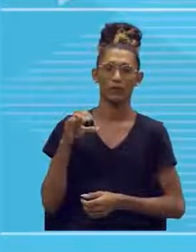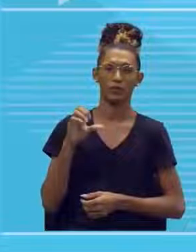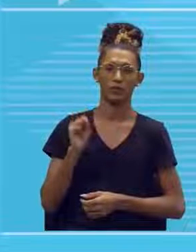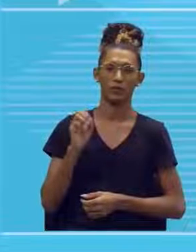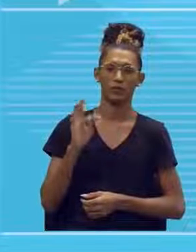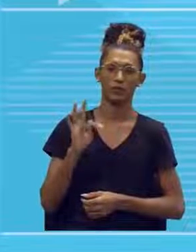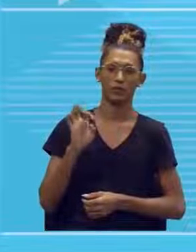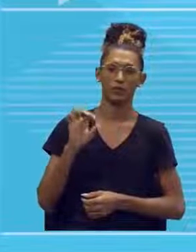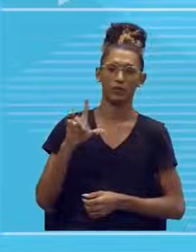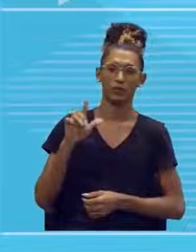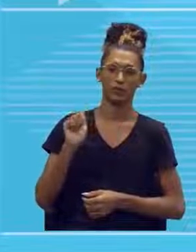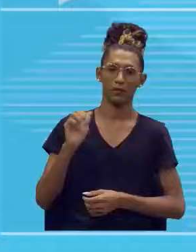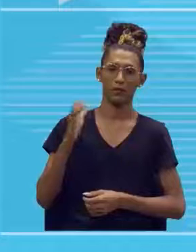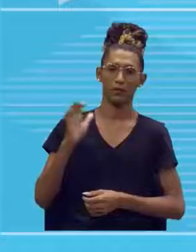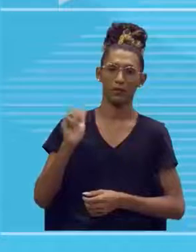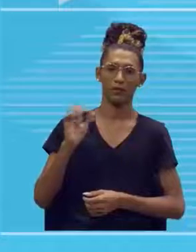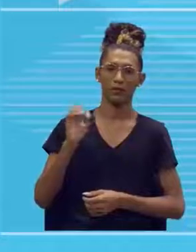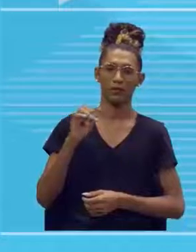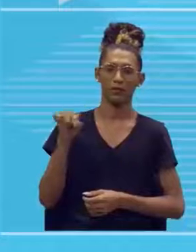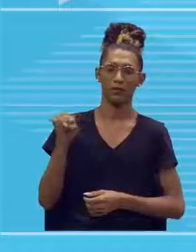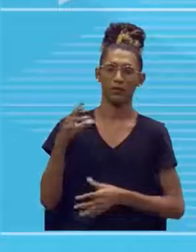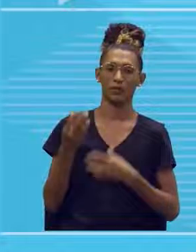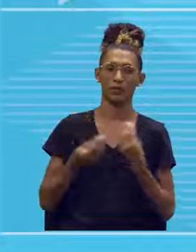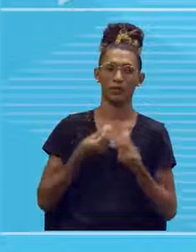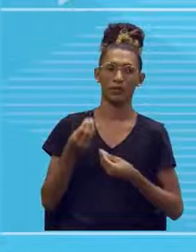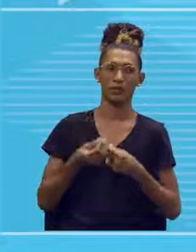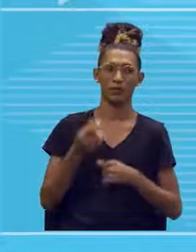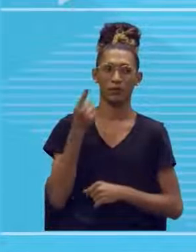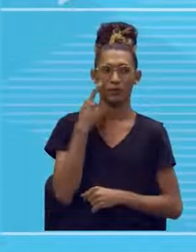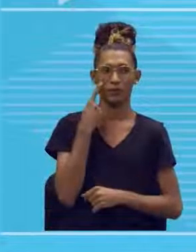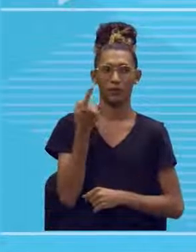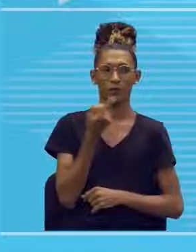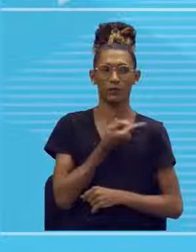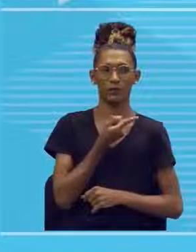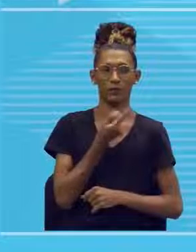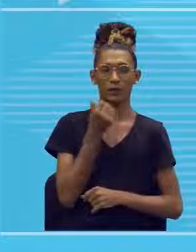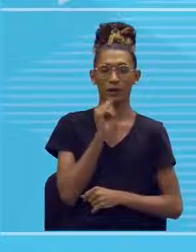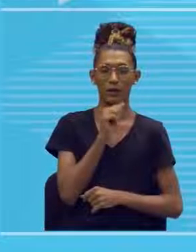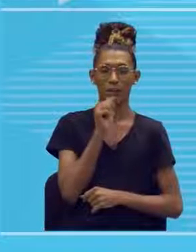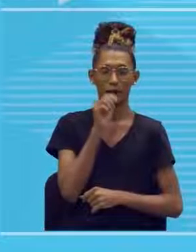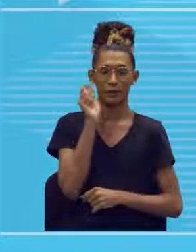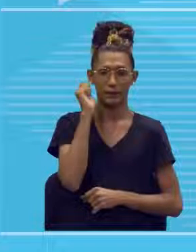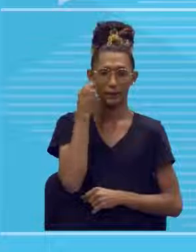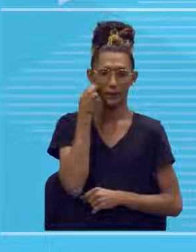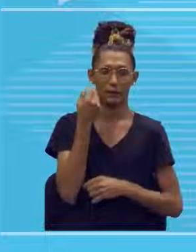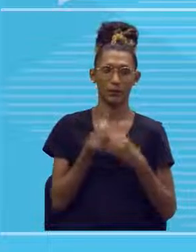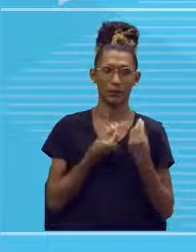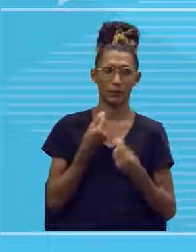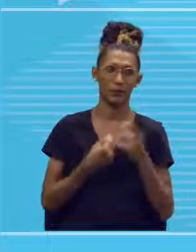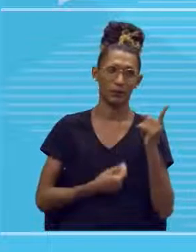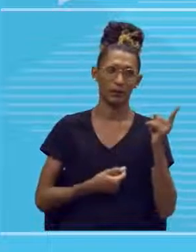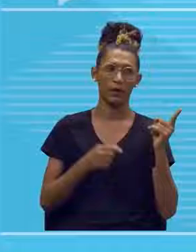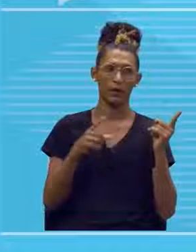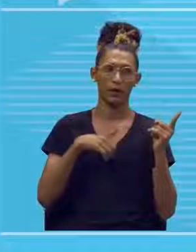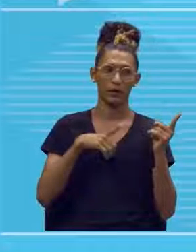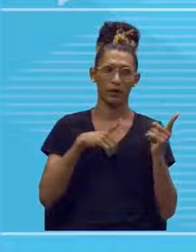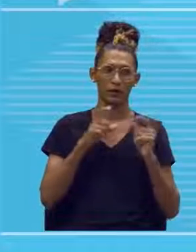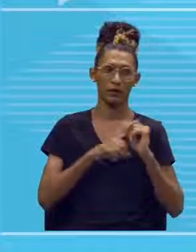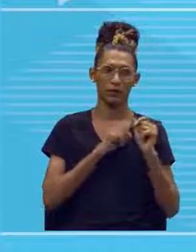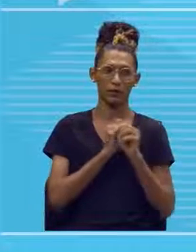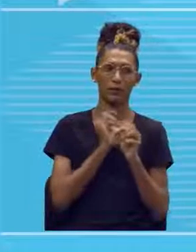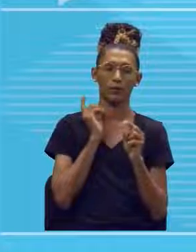asterismo da Lima Negra ou mãe negra tá então elas têm uma